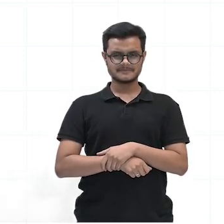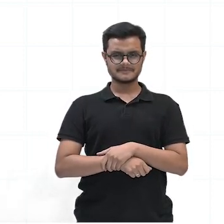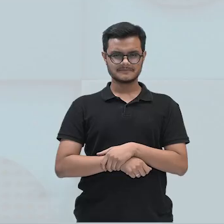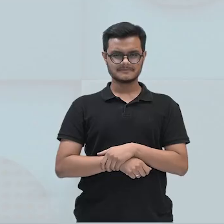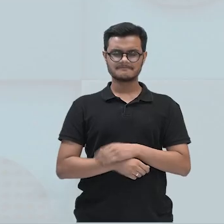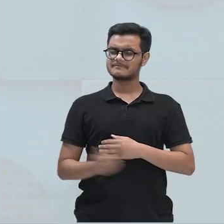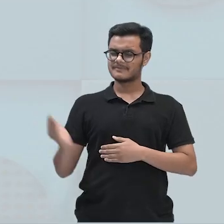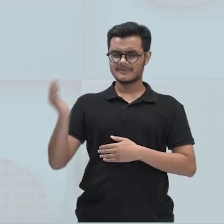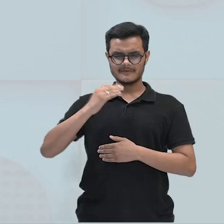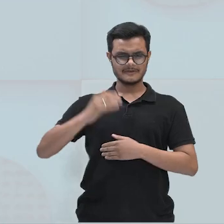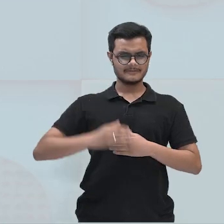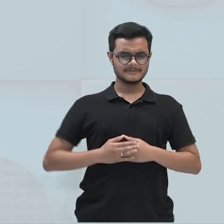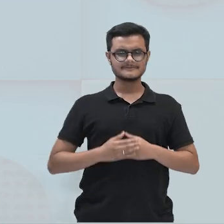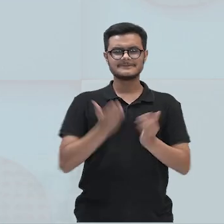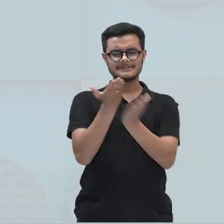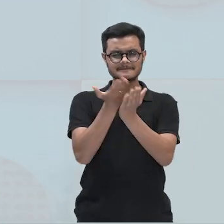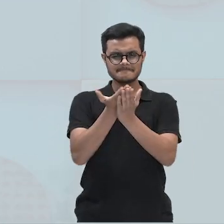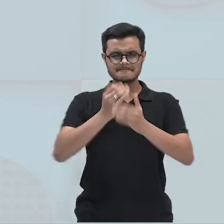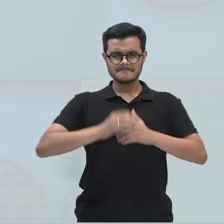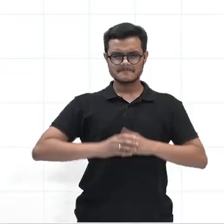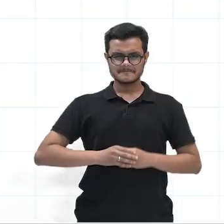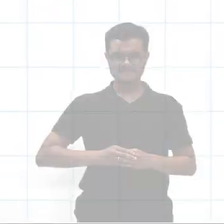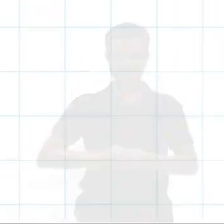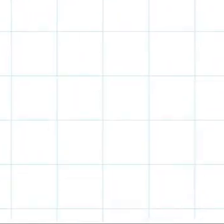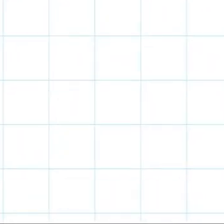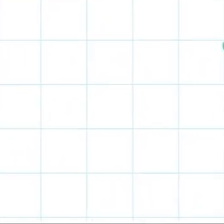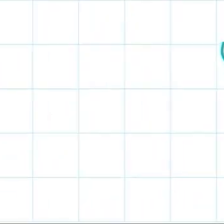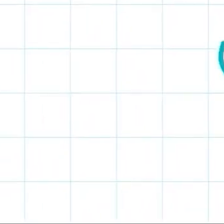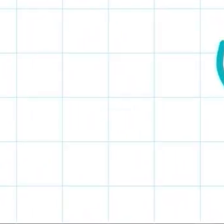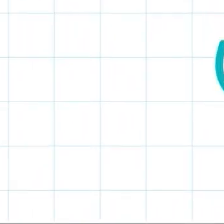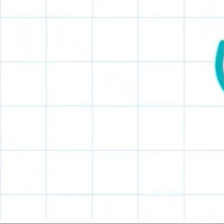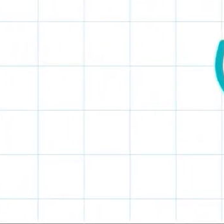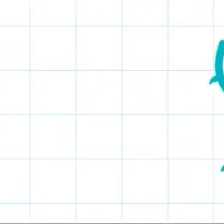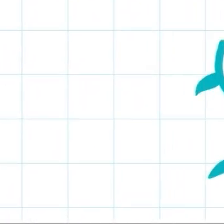E vamos agora para a nossa classe.